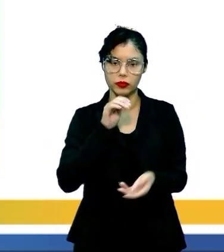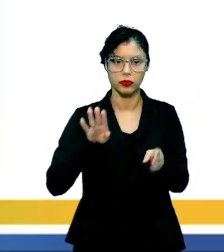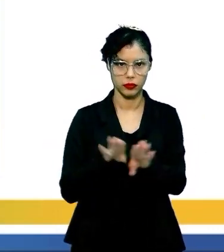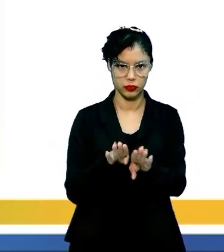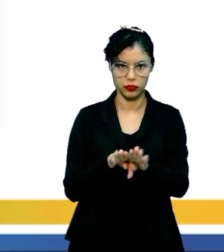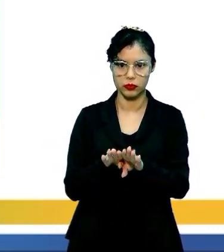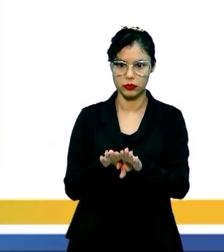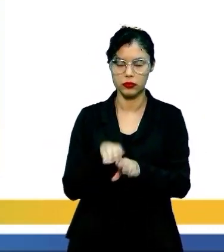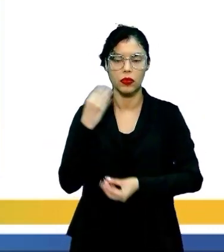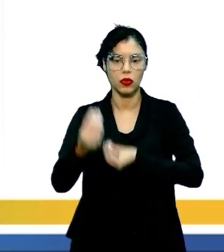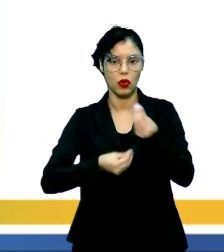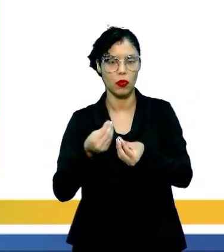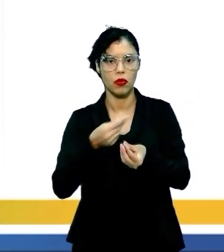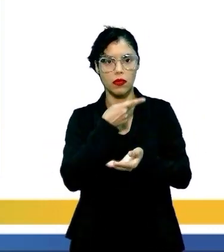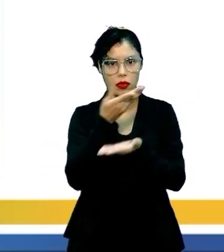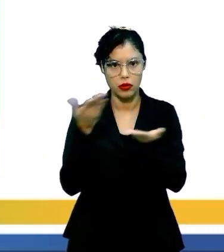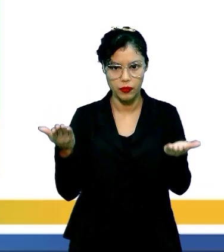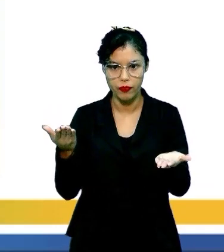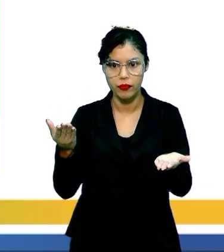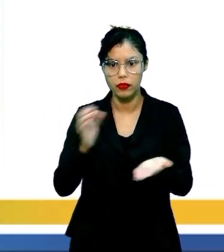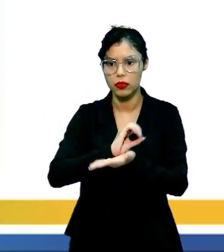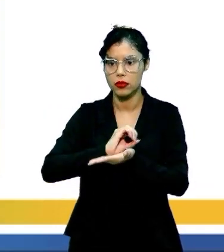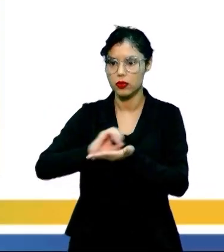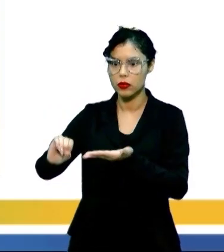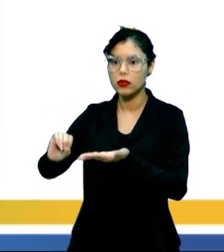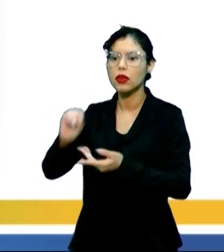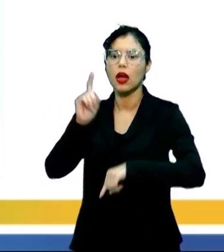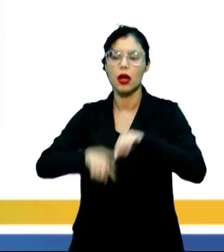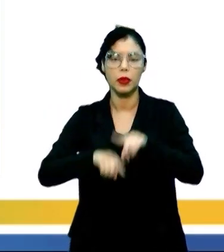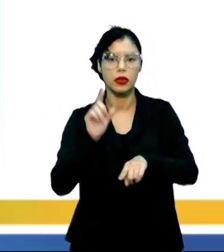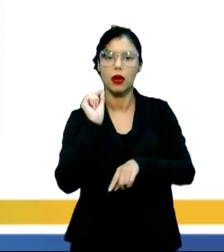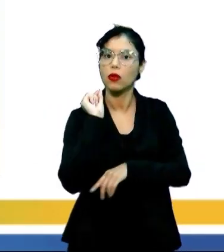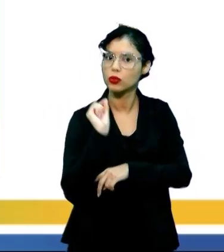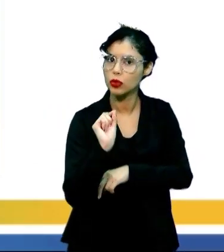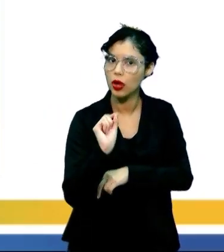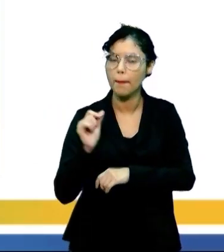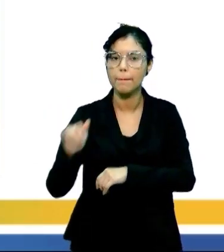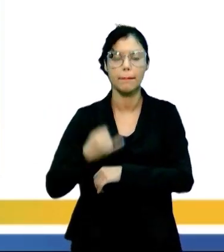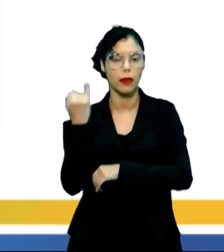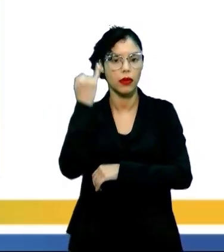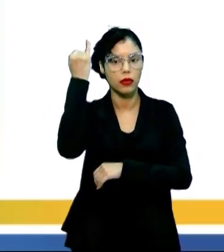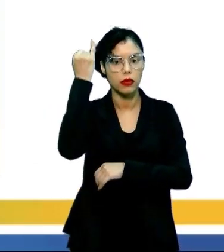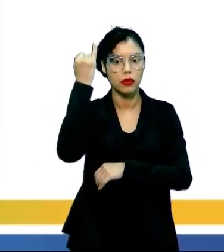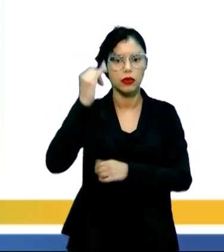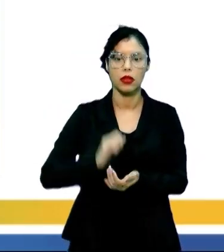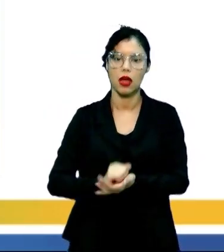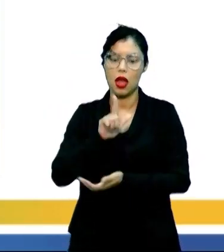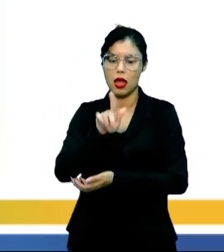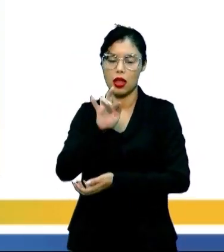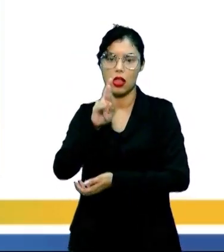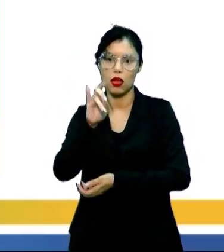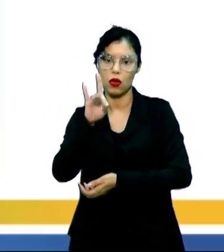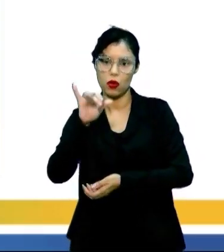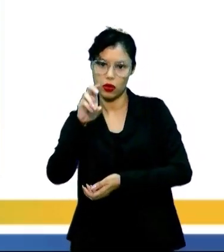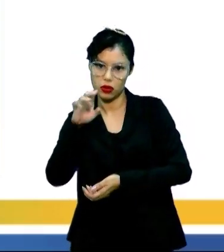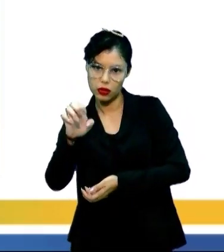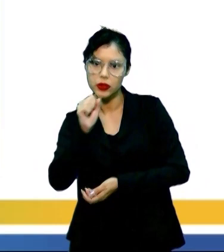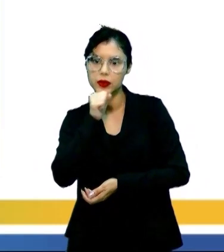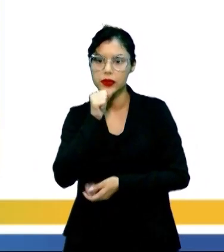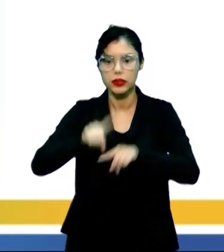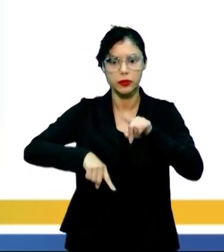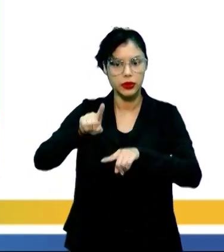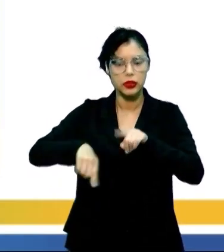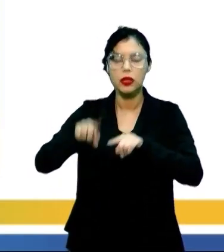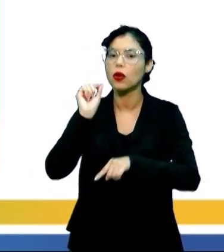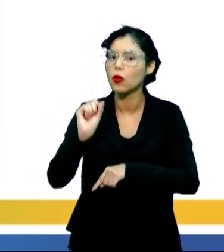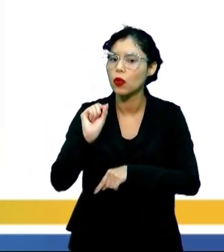vocês, assim como eu, vou falar para vocês que a matéria orgânica principal que nós citamos aí é a glicose, e essa glicose, essa matéria